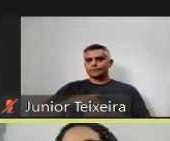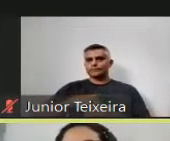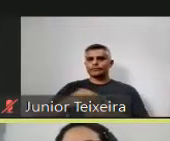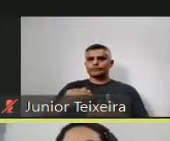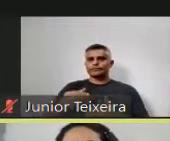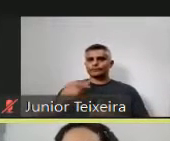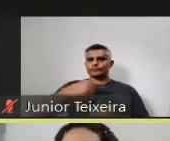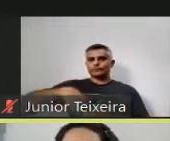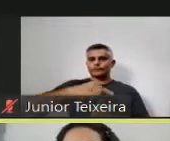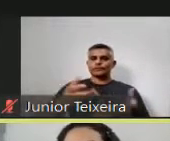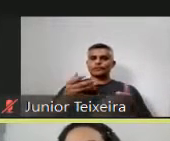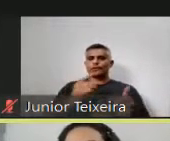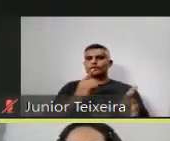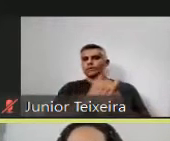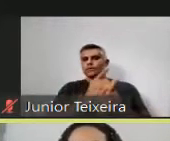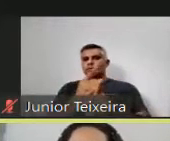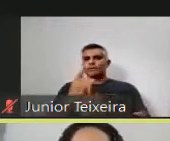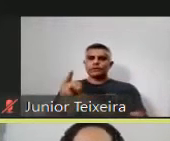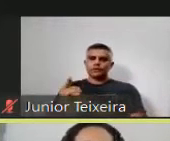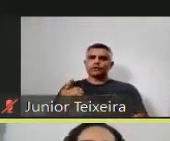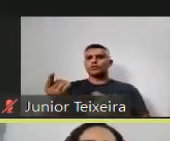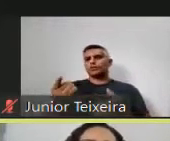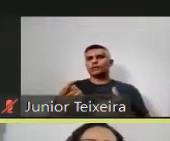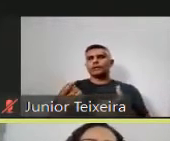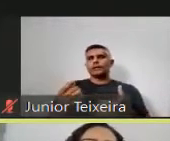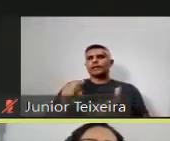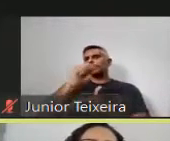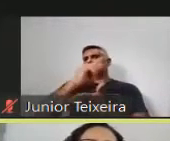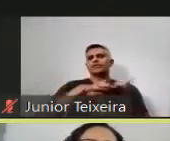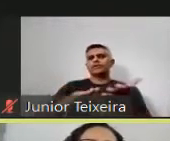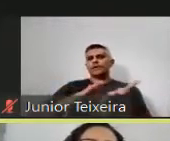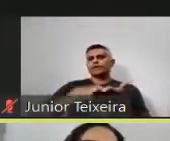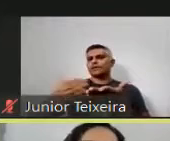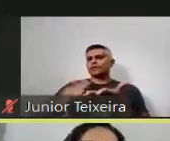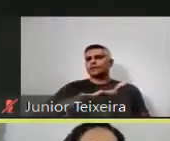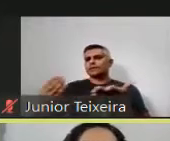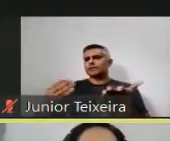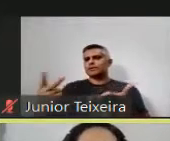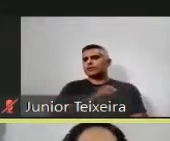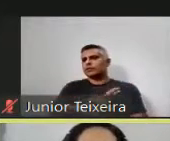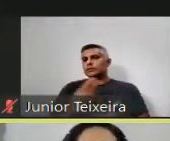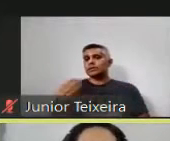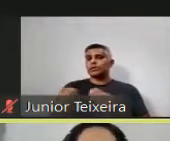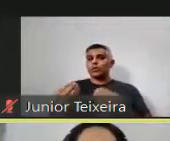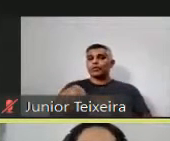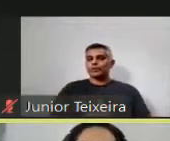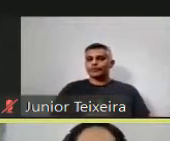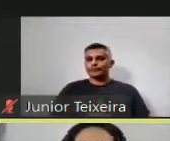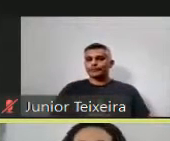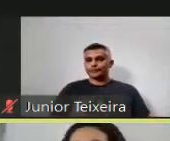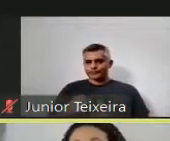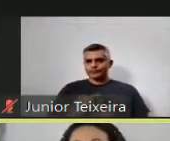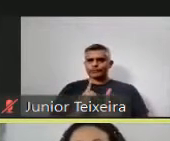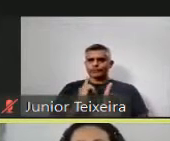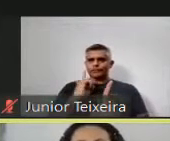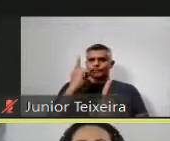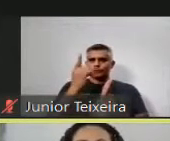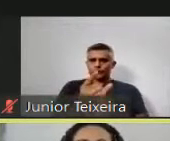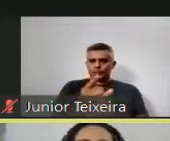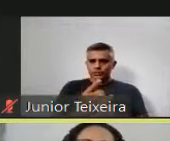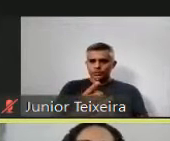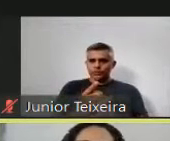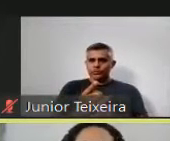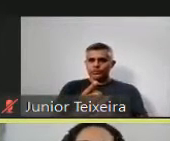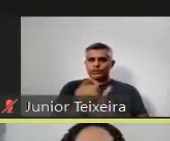atividade de interpretação nesse contexto. Um dos aspectos então, como eu foquei na questão